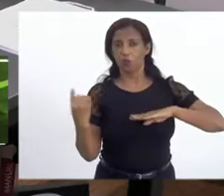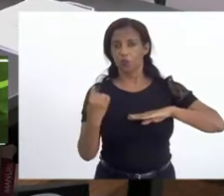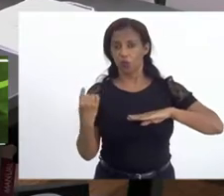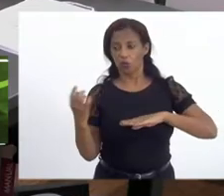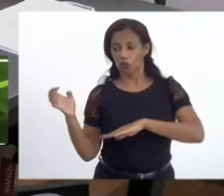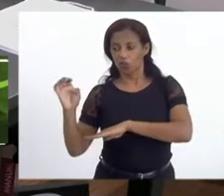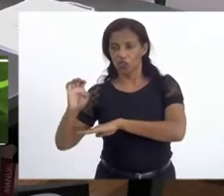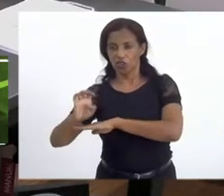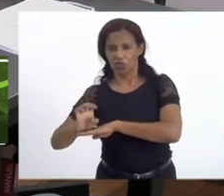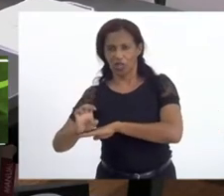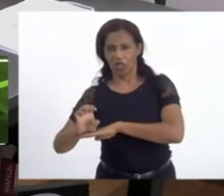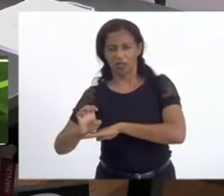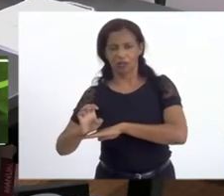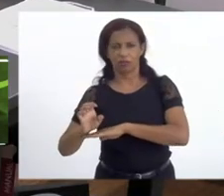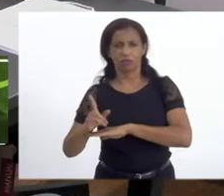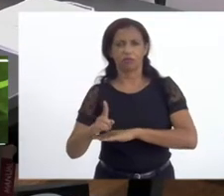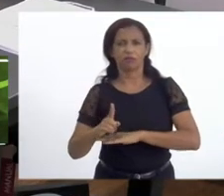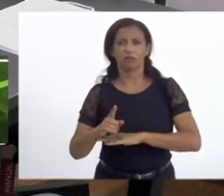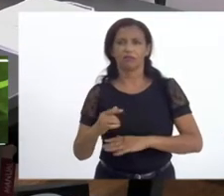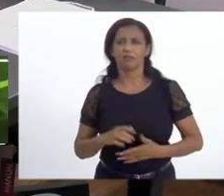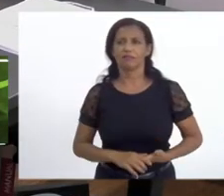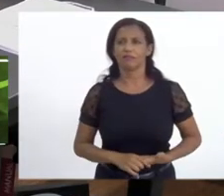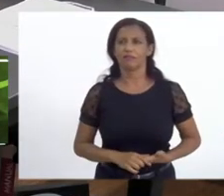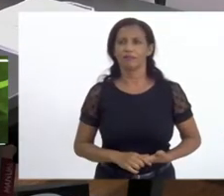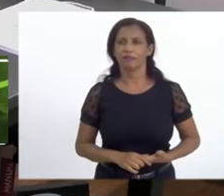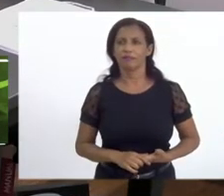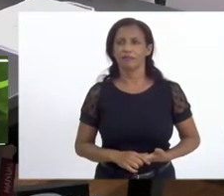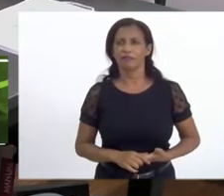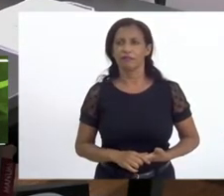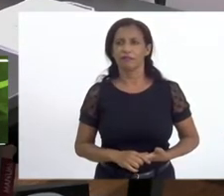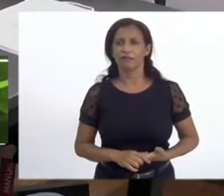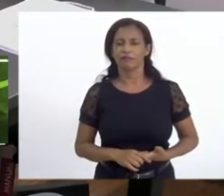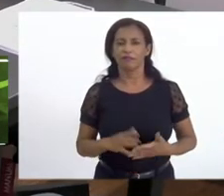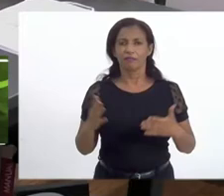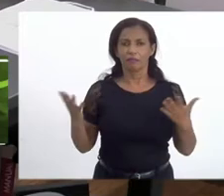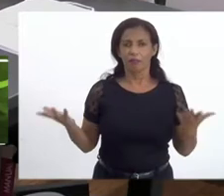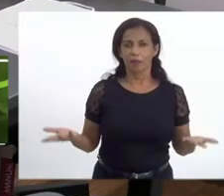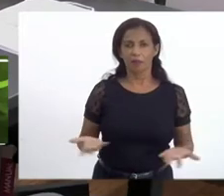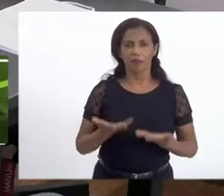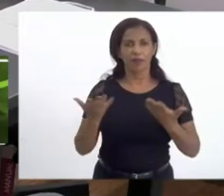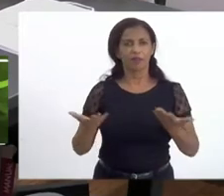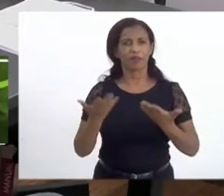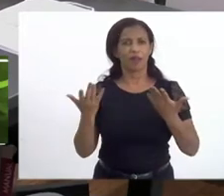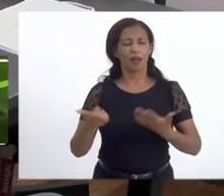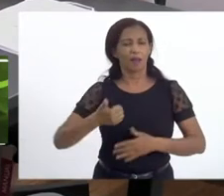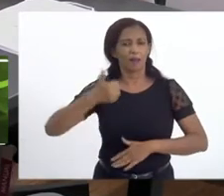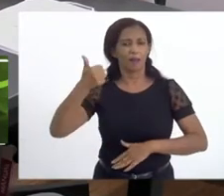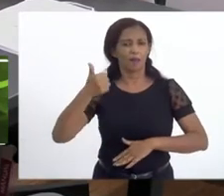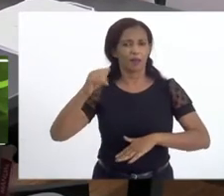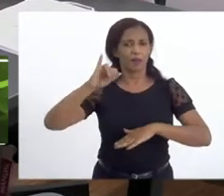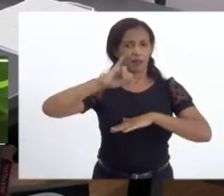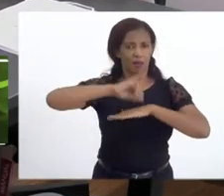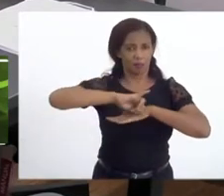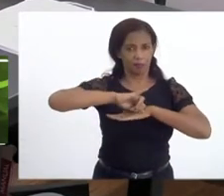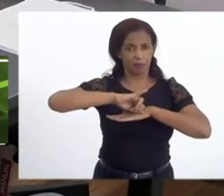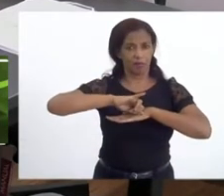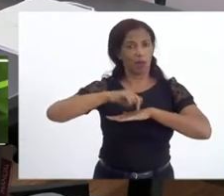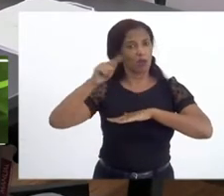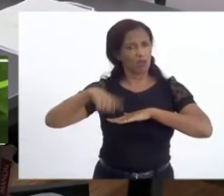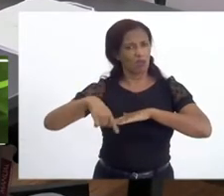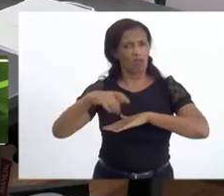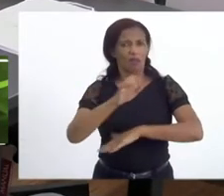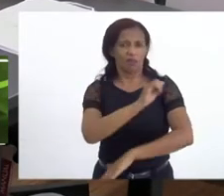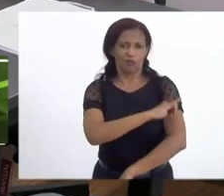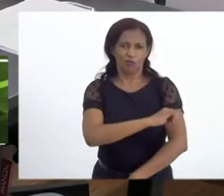Estado, privilegiando, deputados, a primeira capital federal aqui do nosso estado, que é a cidade do Rio de